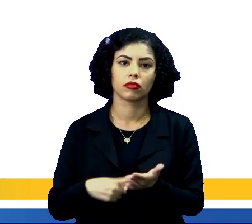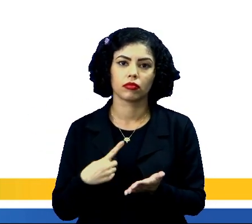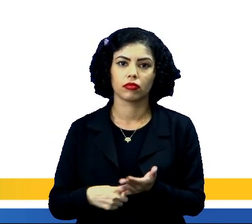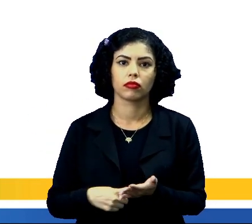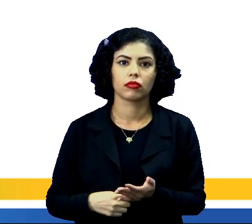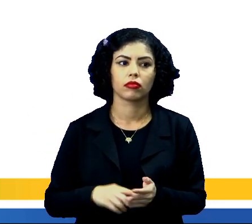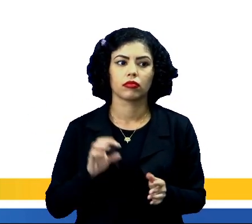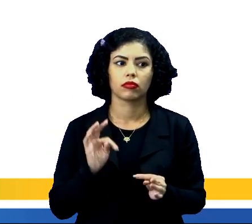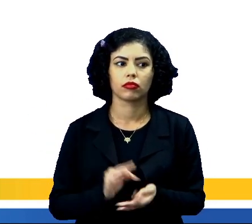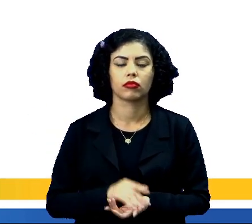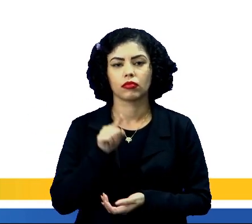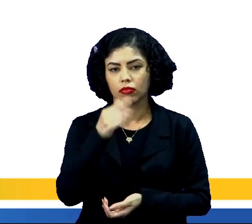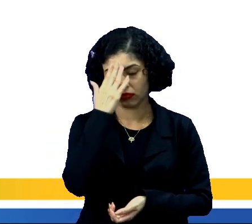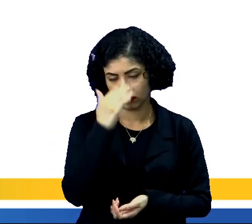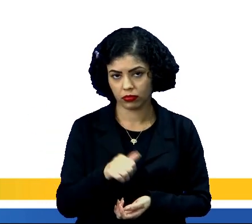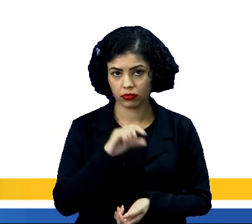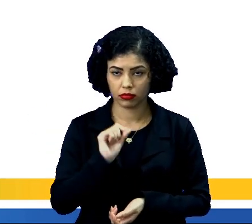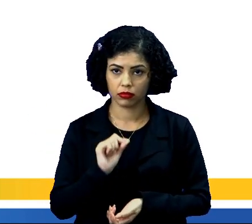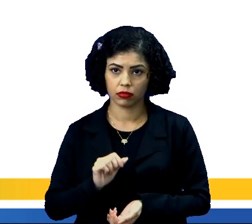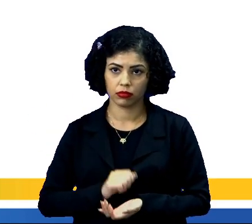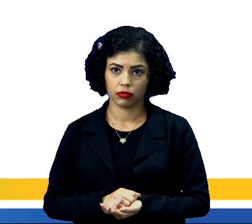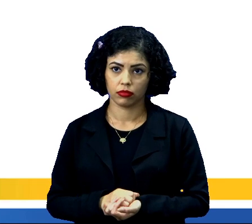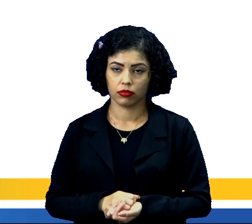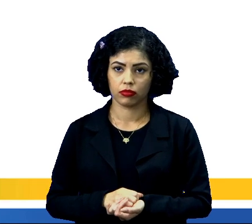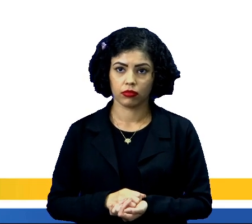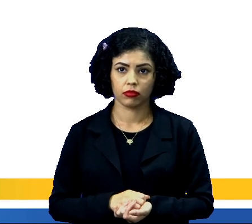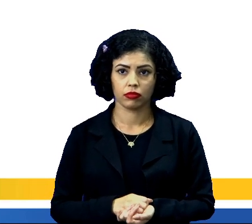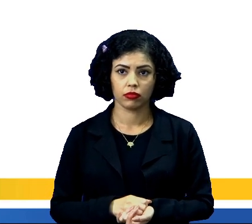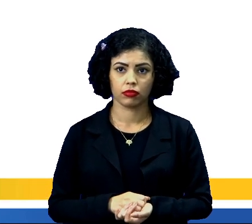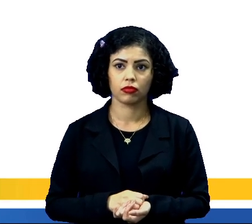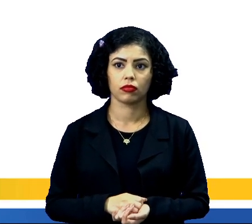cada região. Só para vocês entenderem o que é o mapa político.